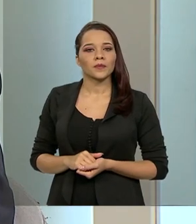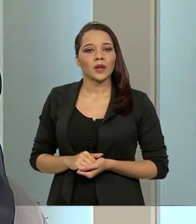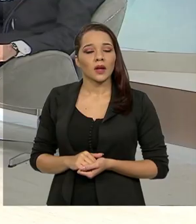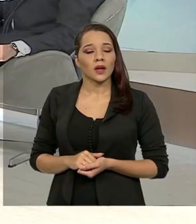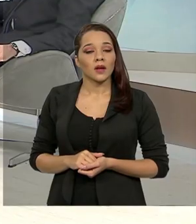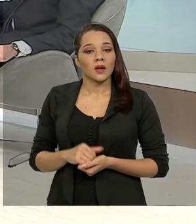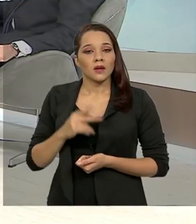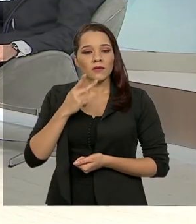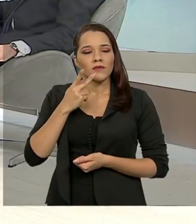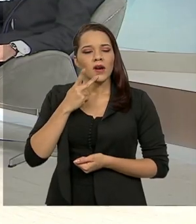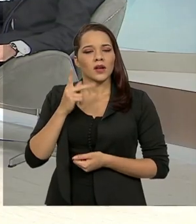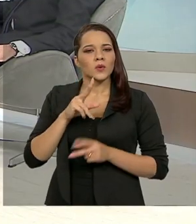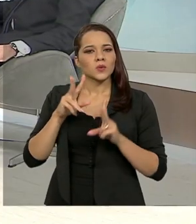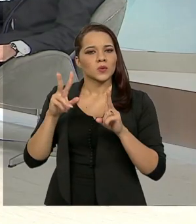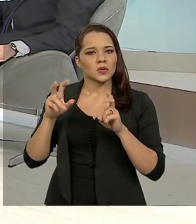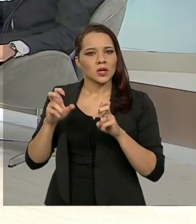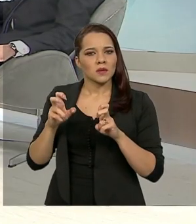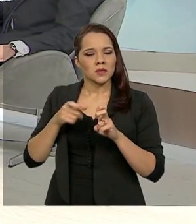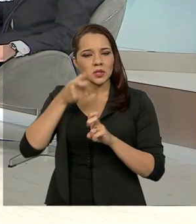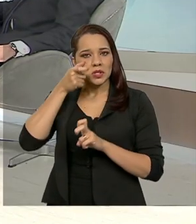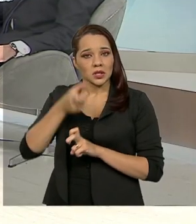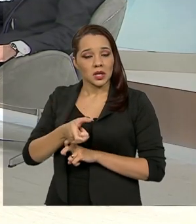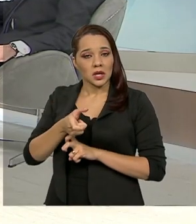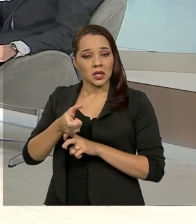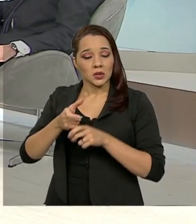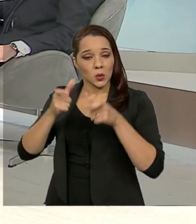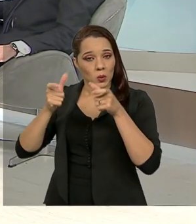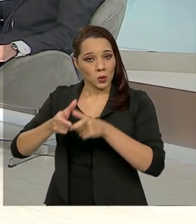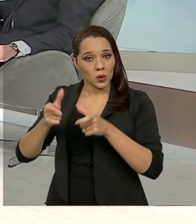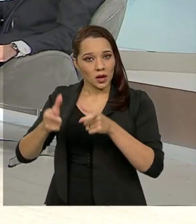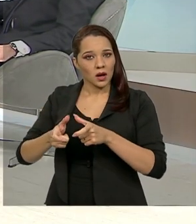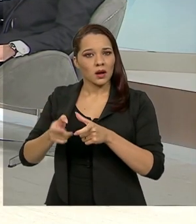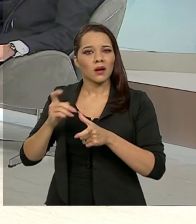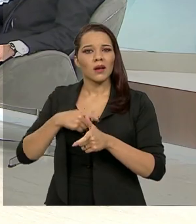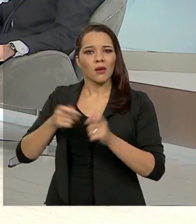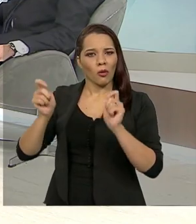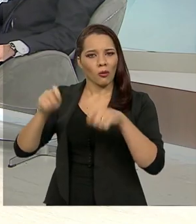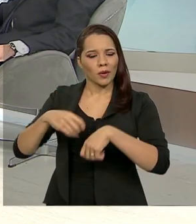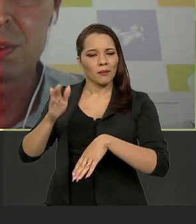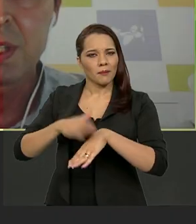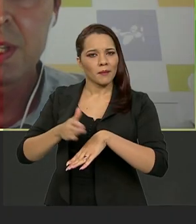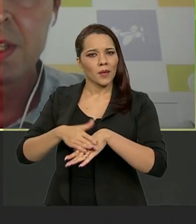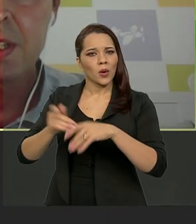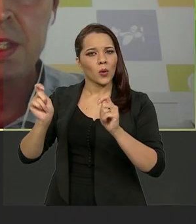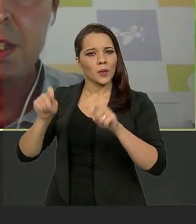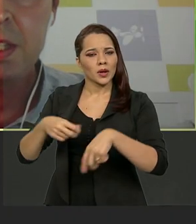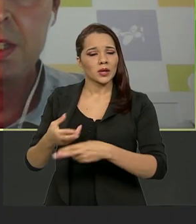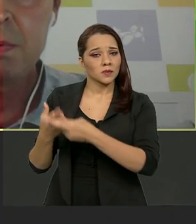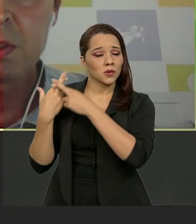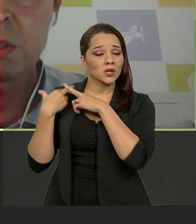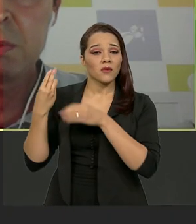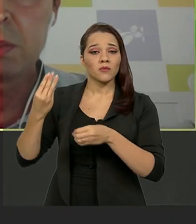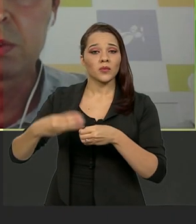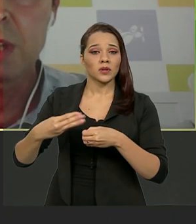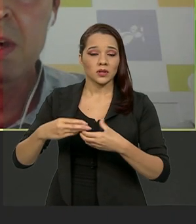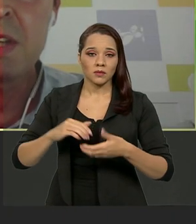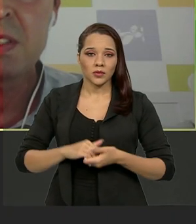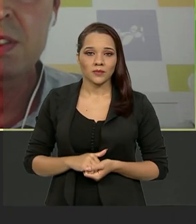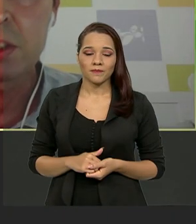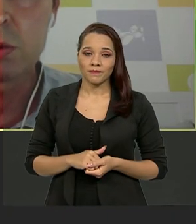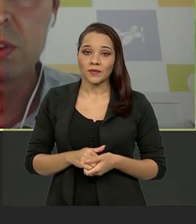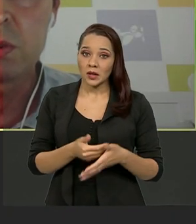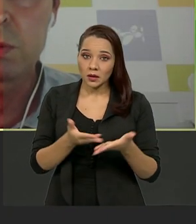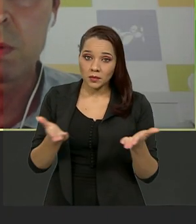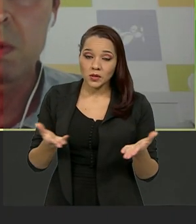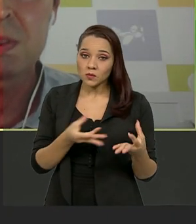que os assuntos de interesse local são de competência dos municípios. E, meus amigos, a maioria